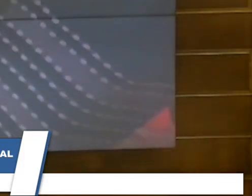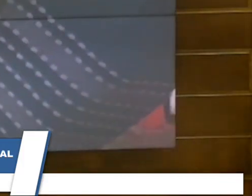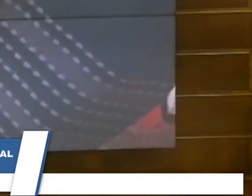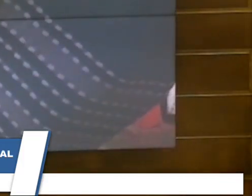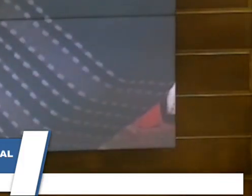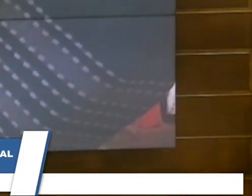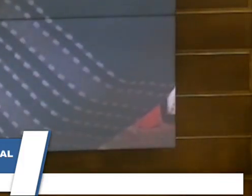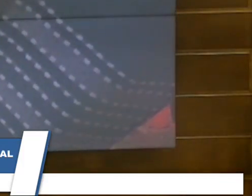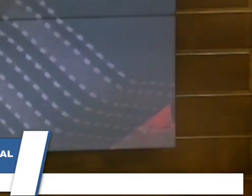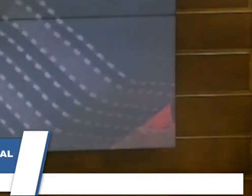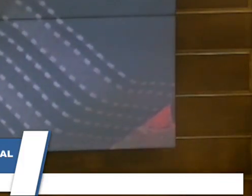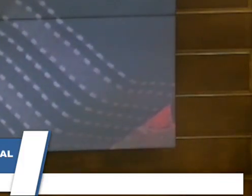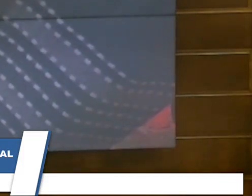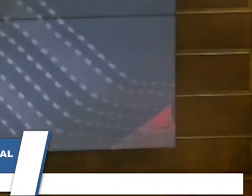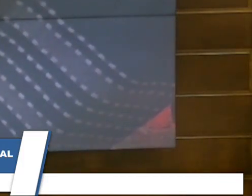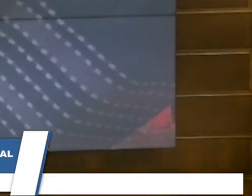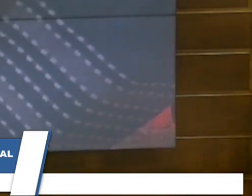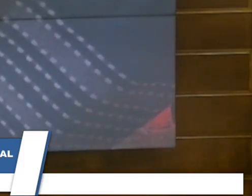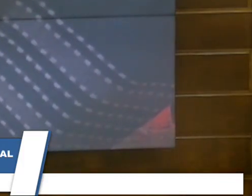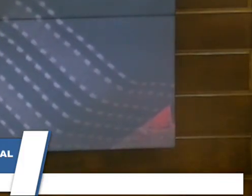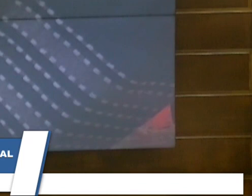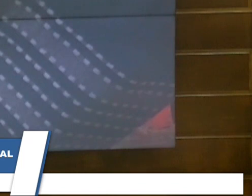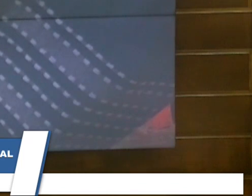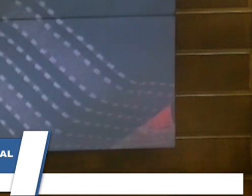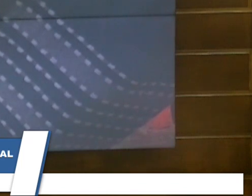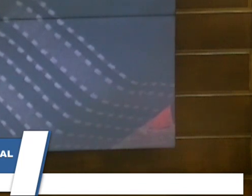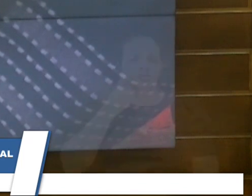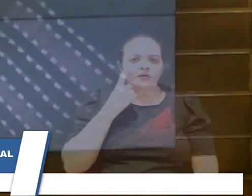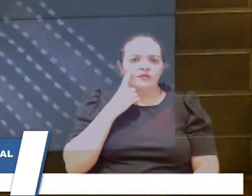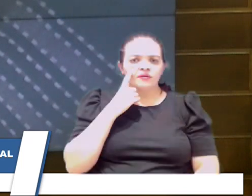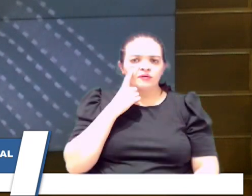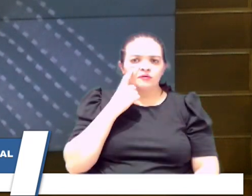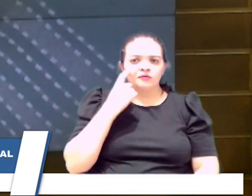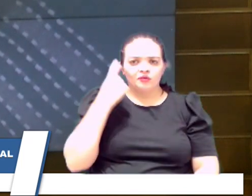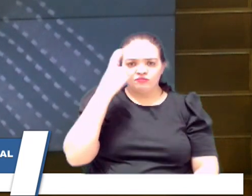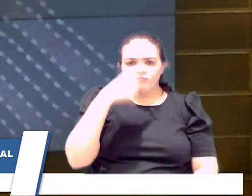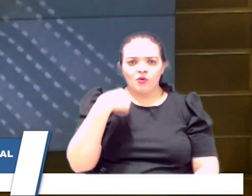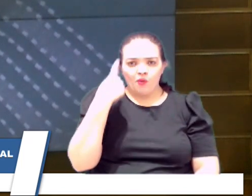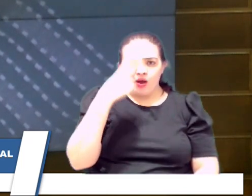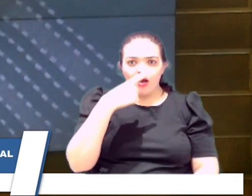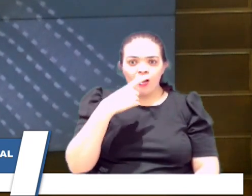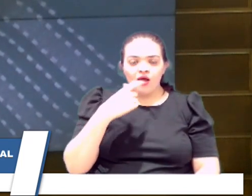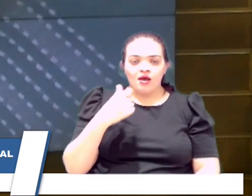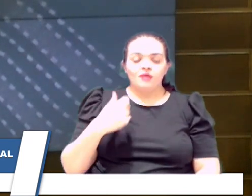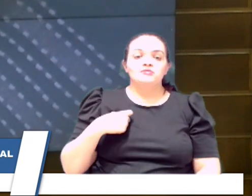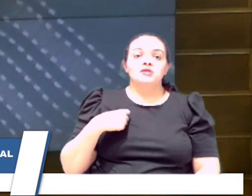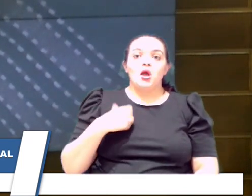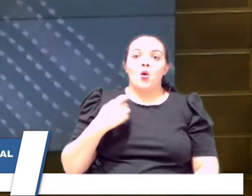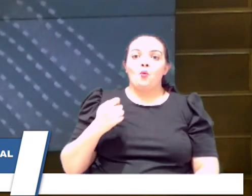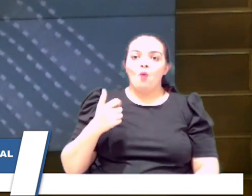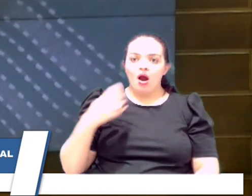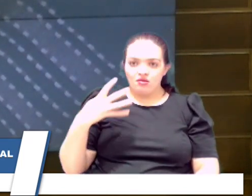Que horas são, hein? Veja ali, por favor, nesse relógio da parede. 10:04. Tá vendo? Tem compromisso?